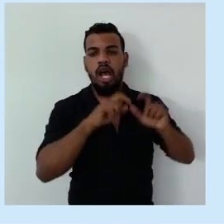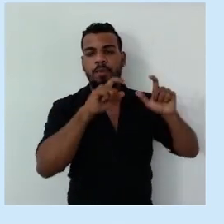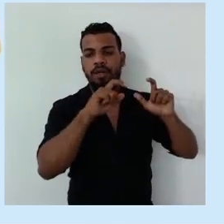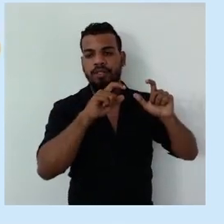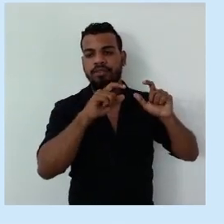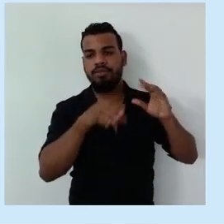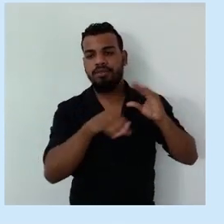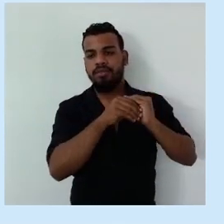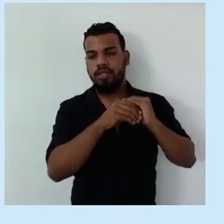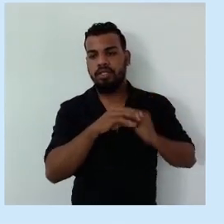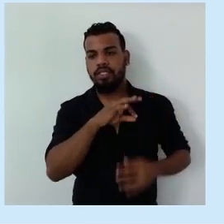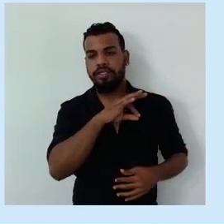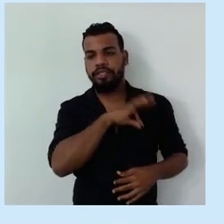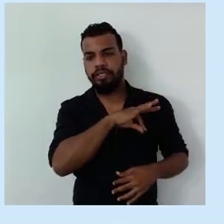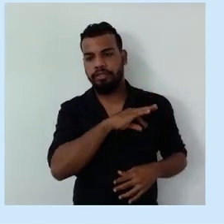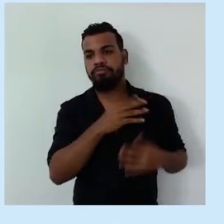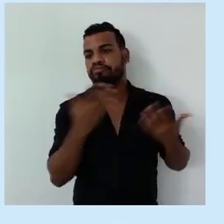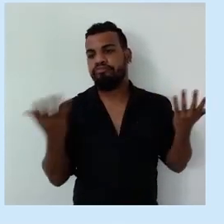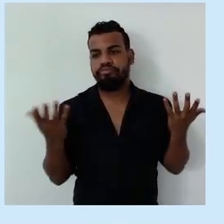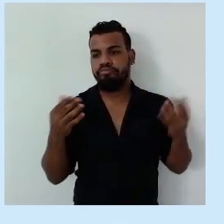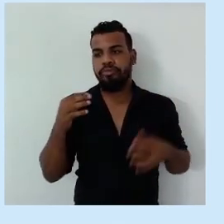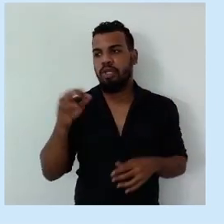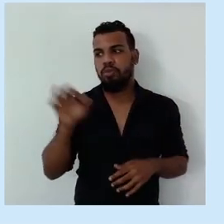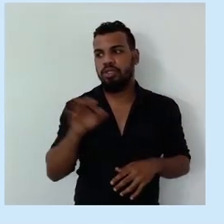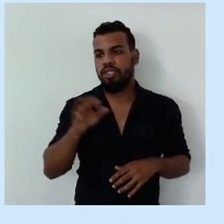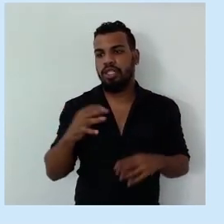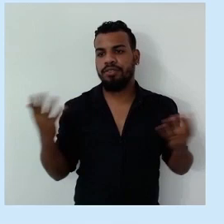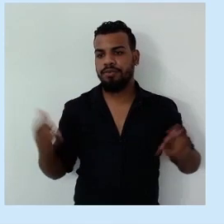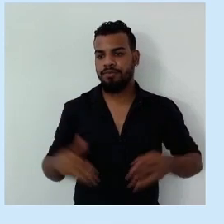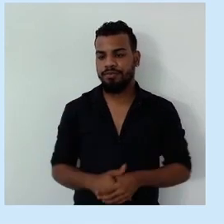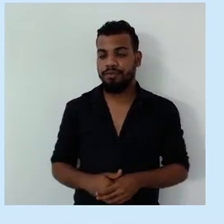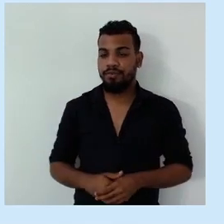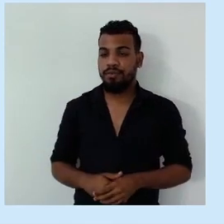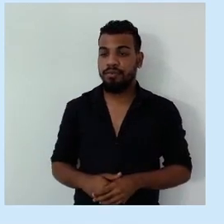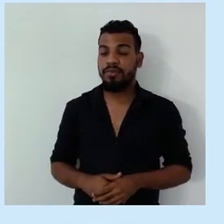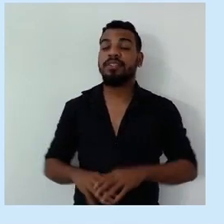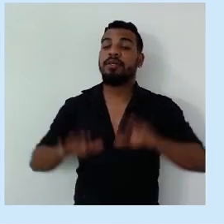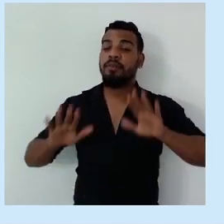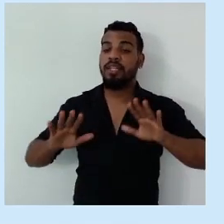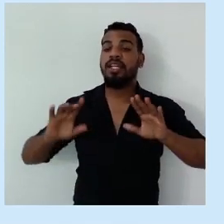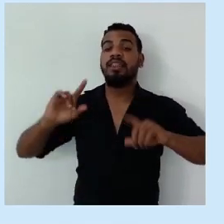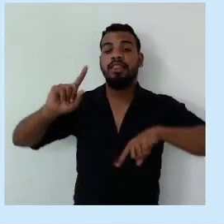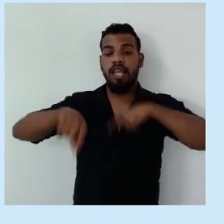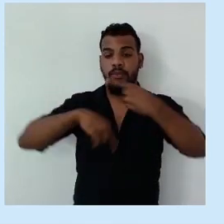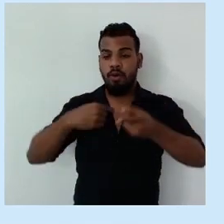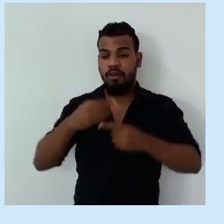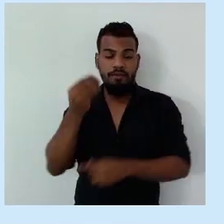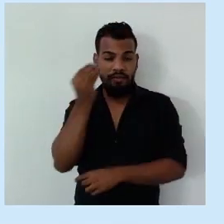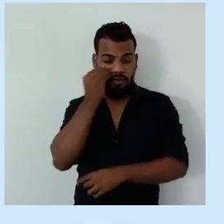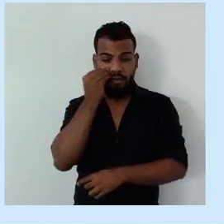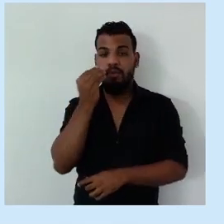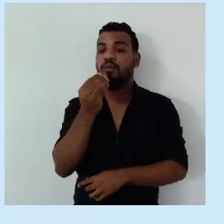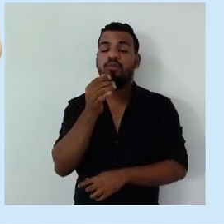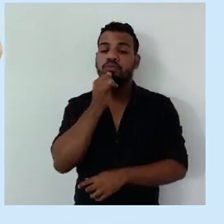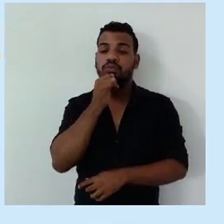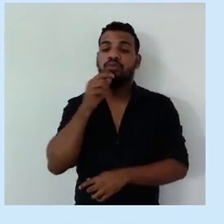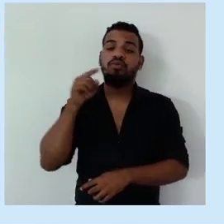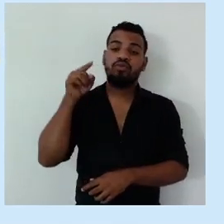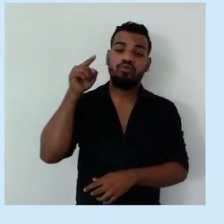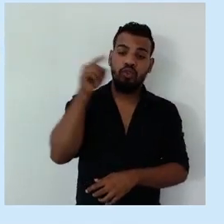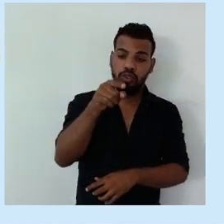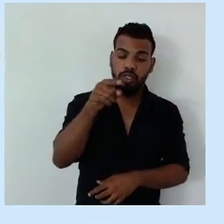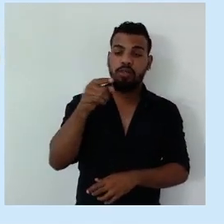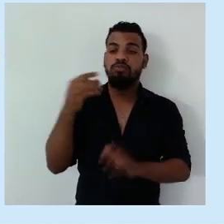teve um ganho salarial de tantos por cento. Mas daqui a pouco a gente vai ver uma resolução onde que você